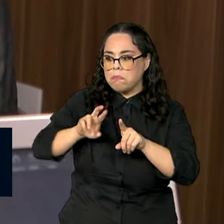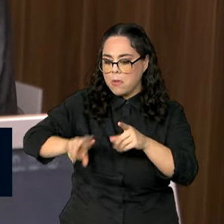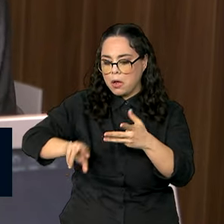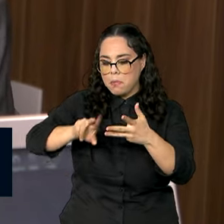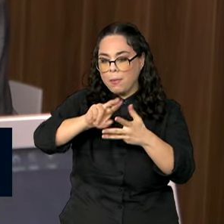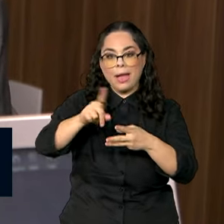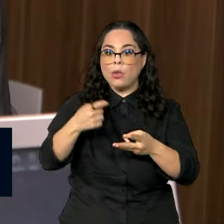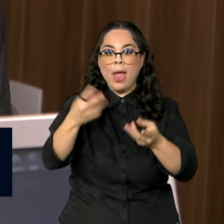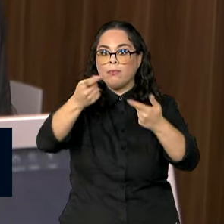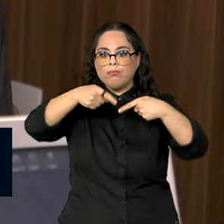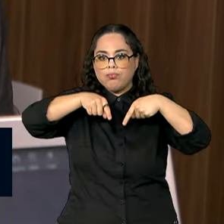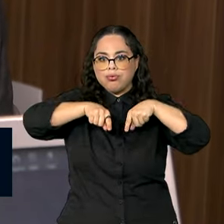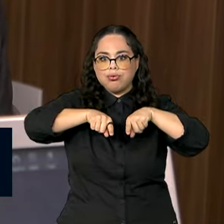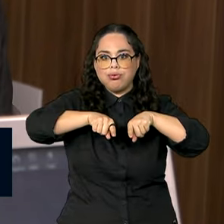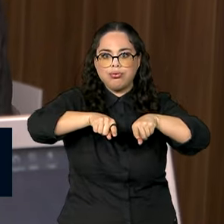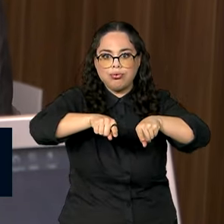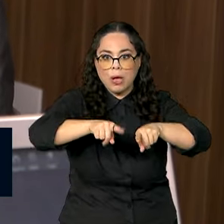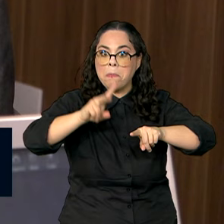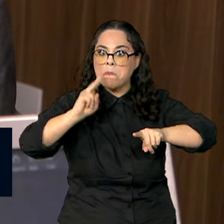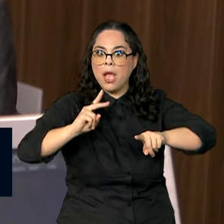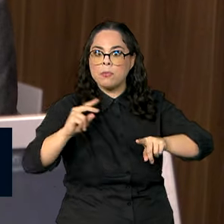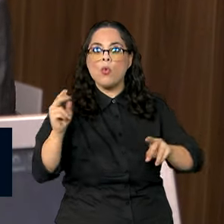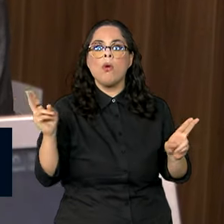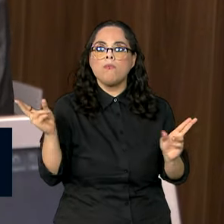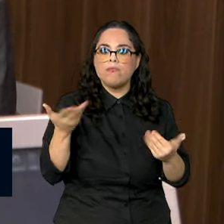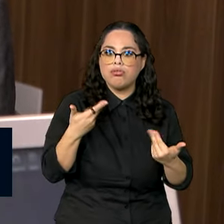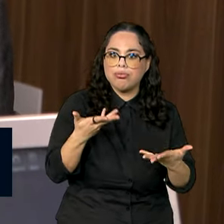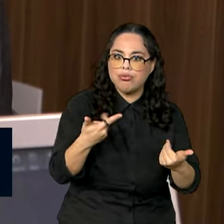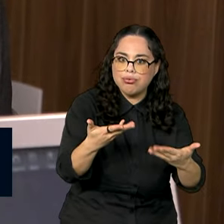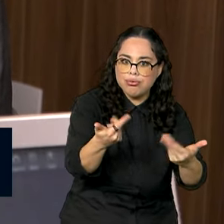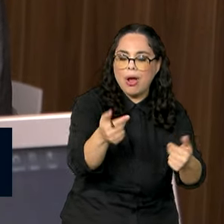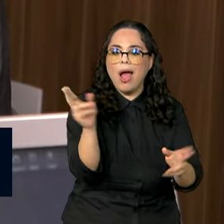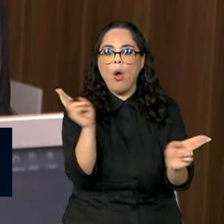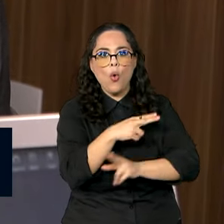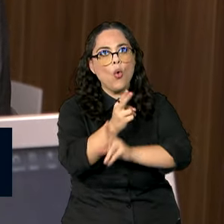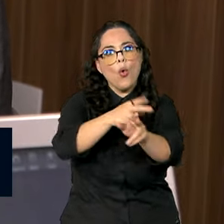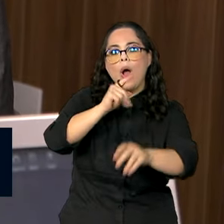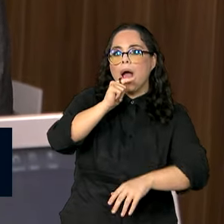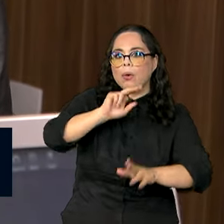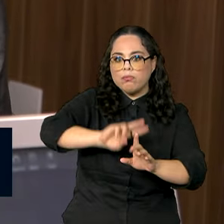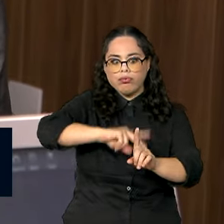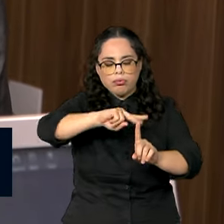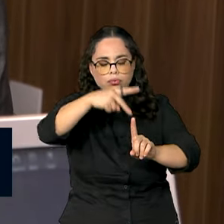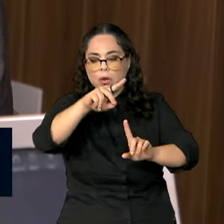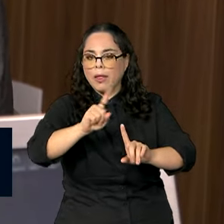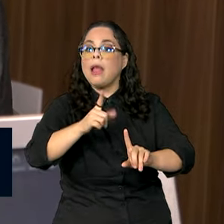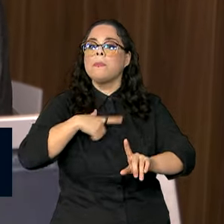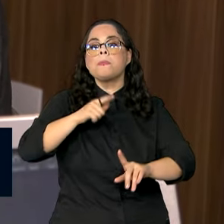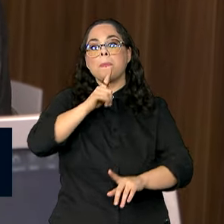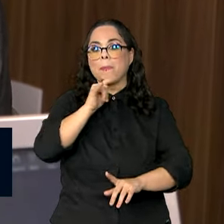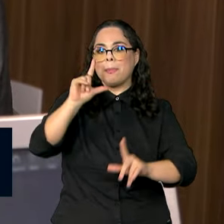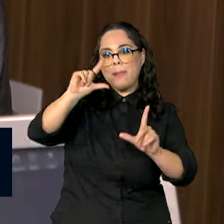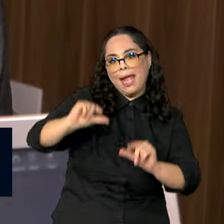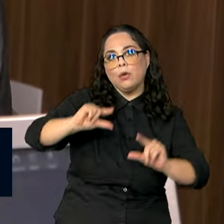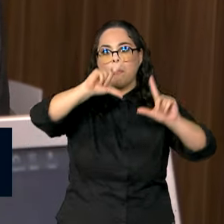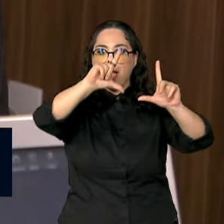funcionam simultaneamente com essa mesma vazão, mas a capacidade do bombeamento ampliando, ela vai garantir a